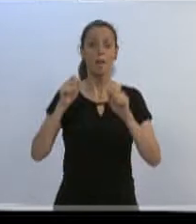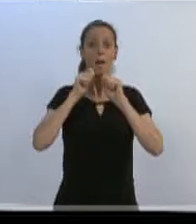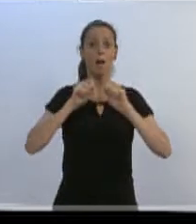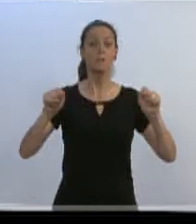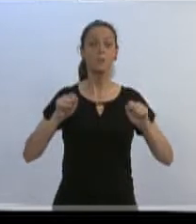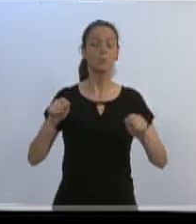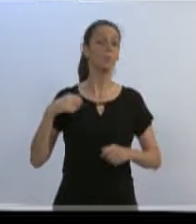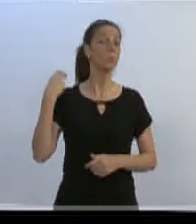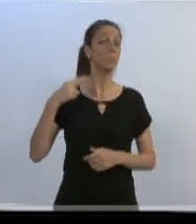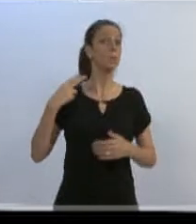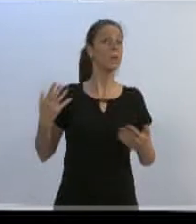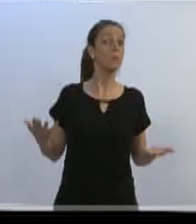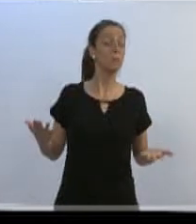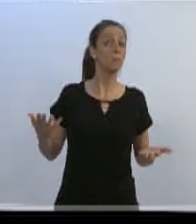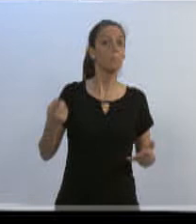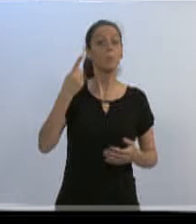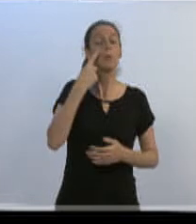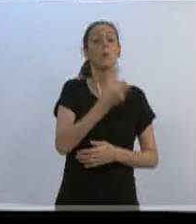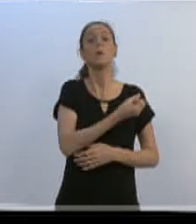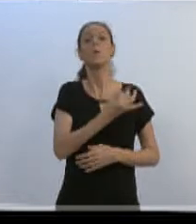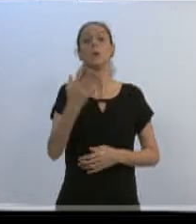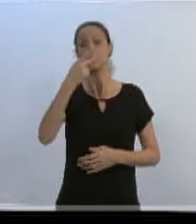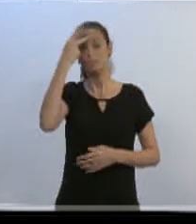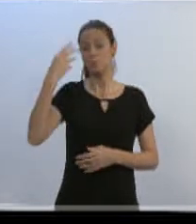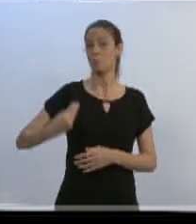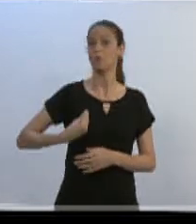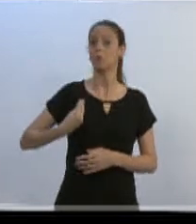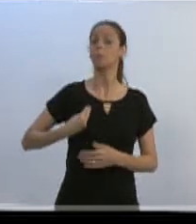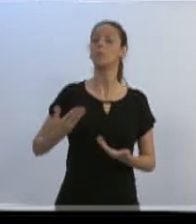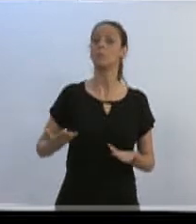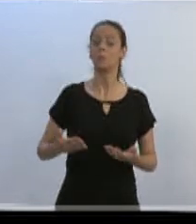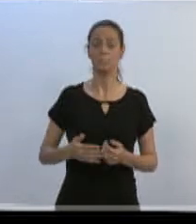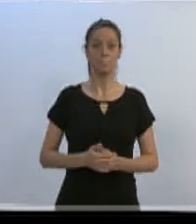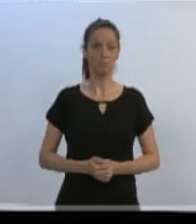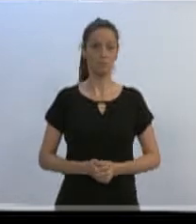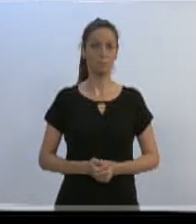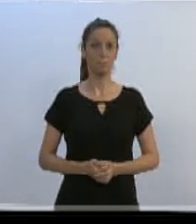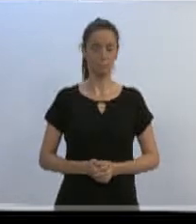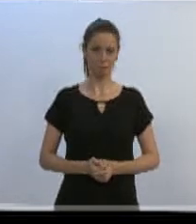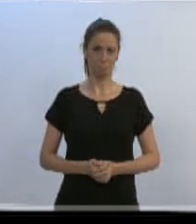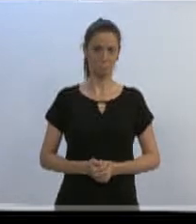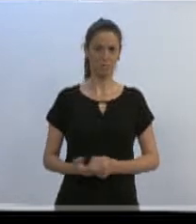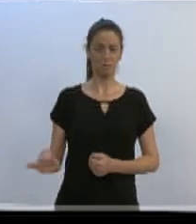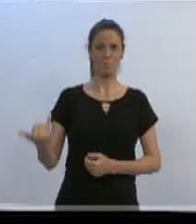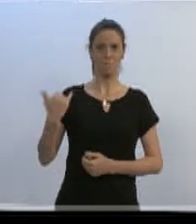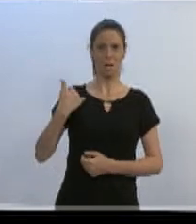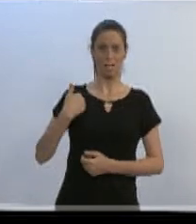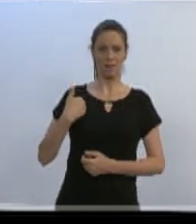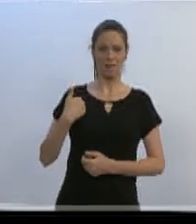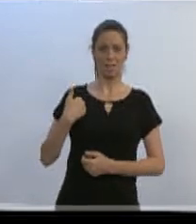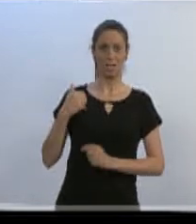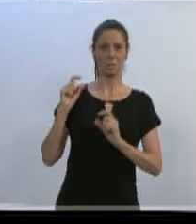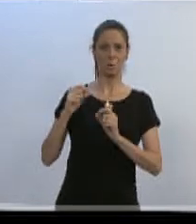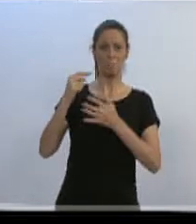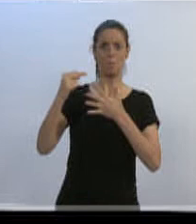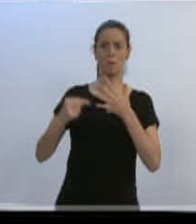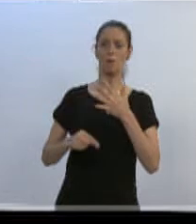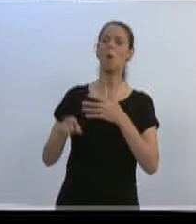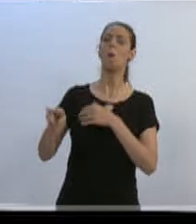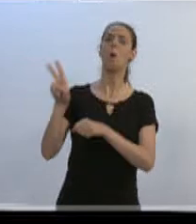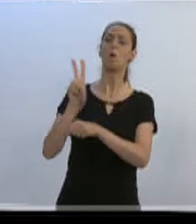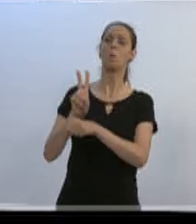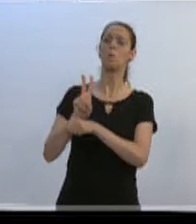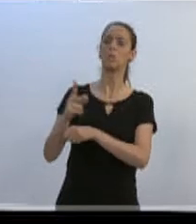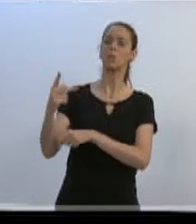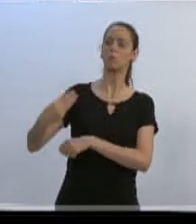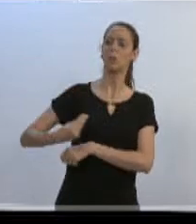vereador e quando os moradores têm lá então vem dizer que tem papá cuida da tua vida e deixa